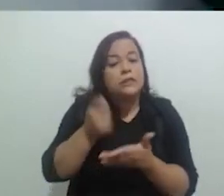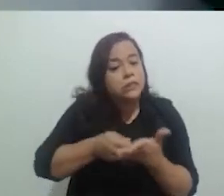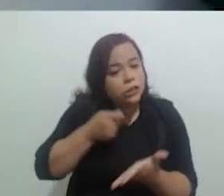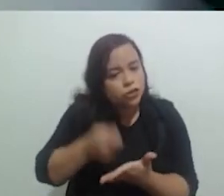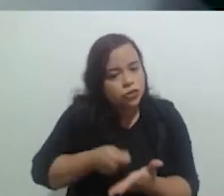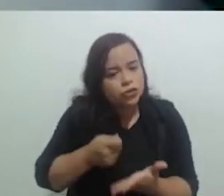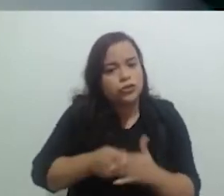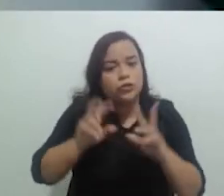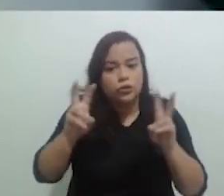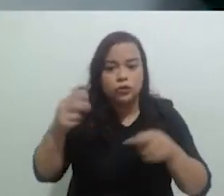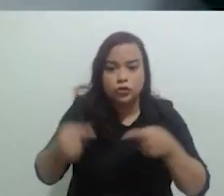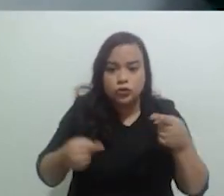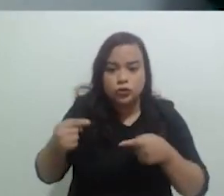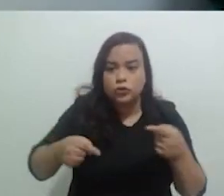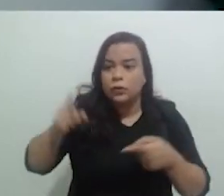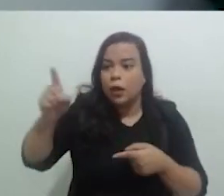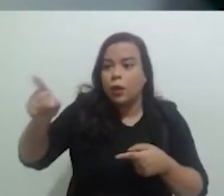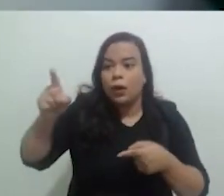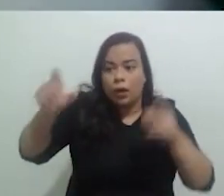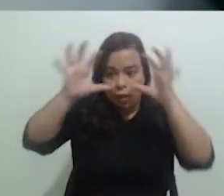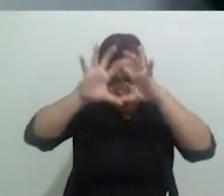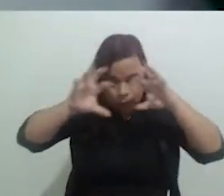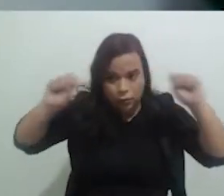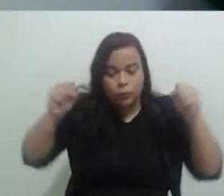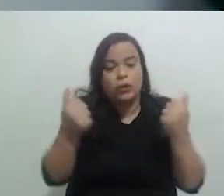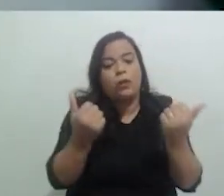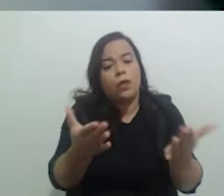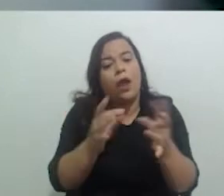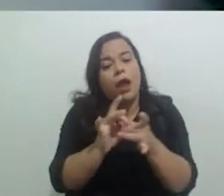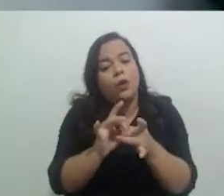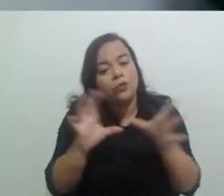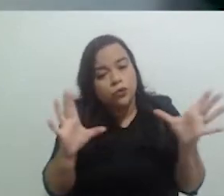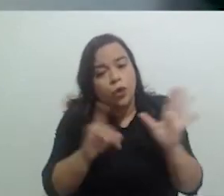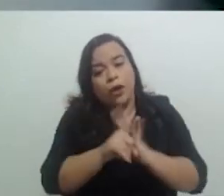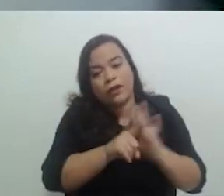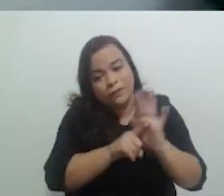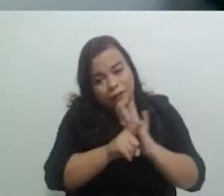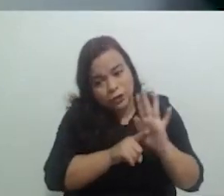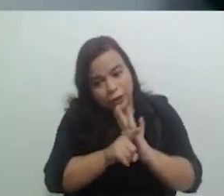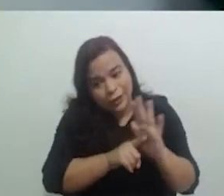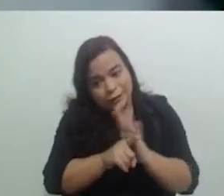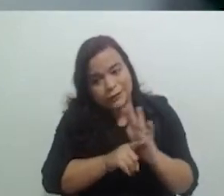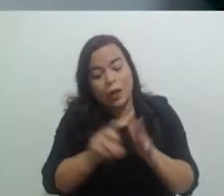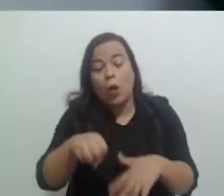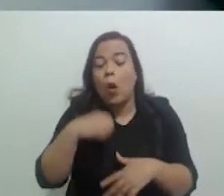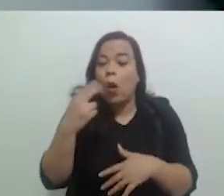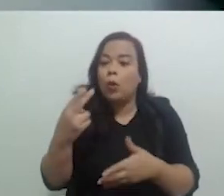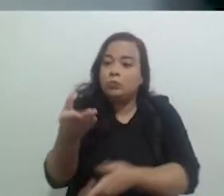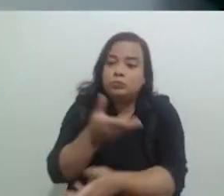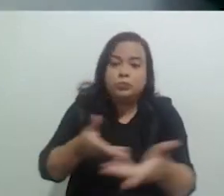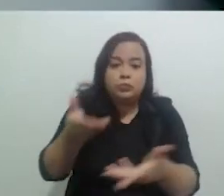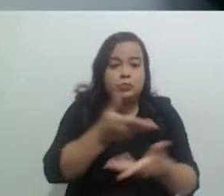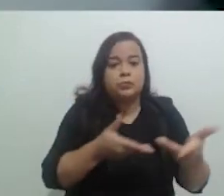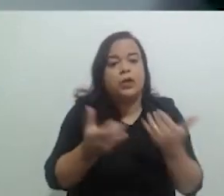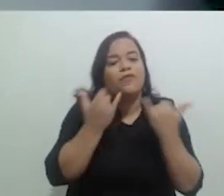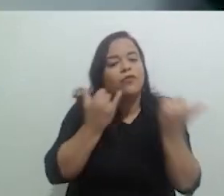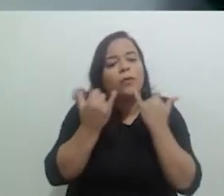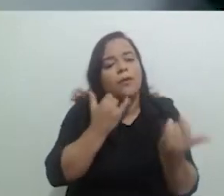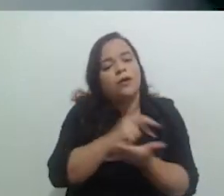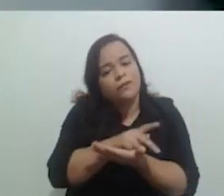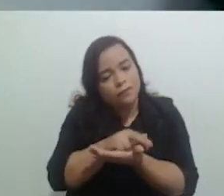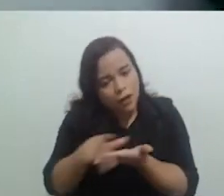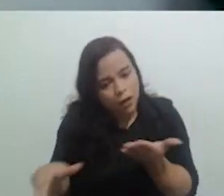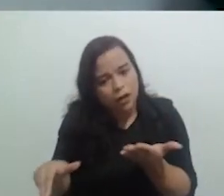autorizar a investigação ou compartilhamento das informações entre mais de um processo